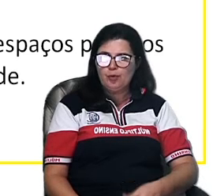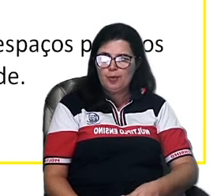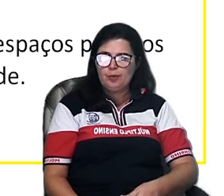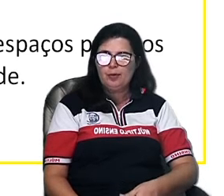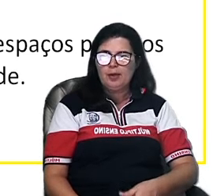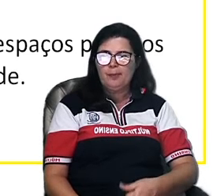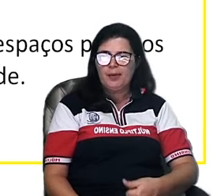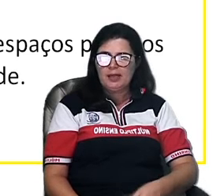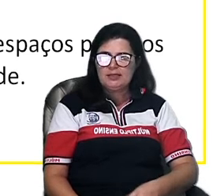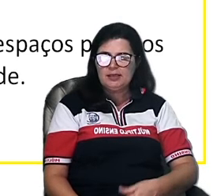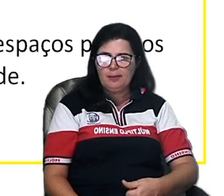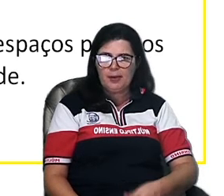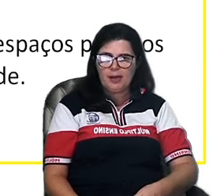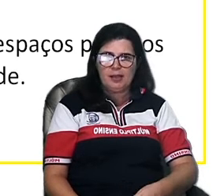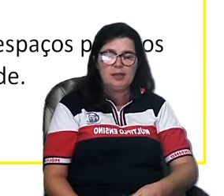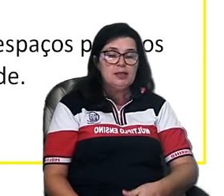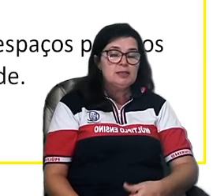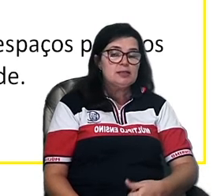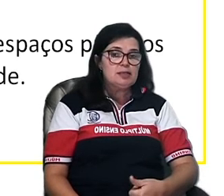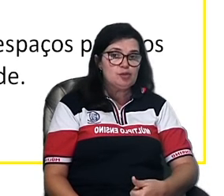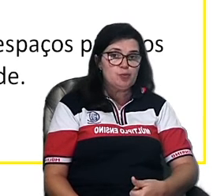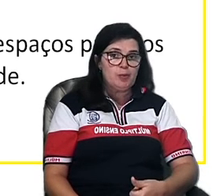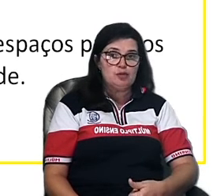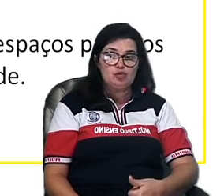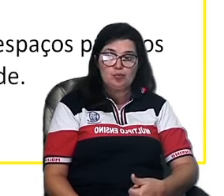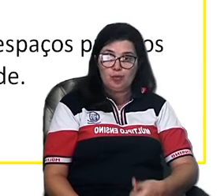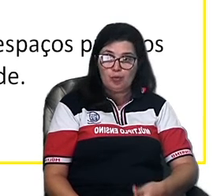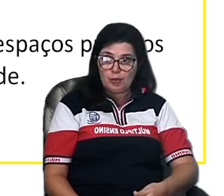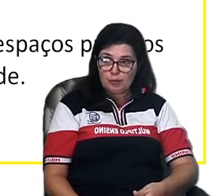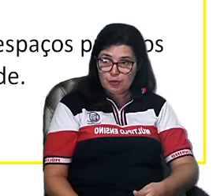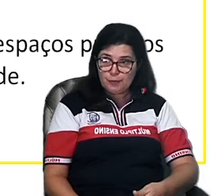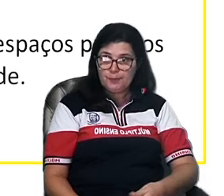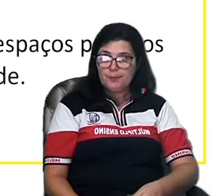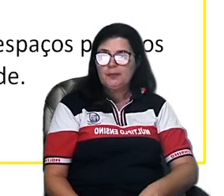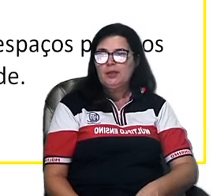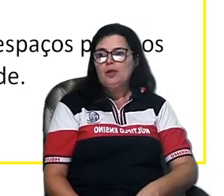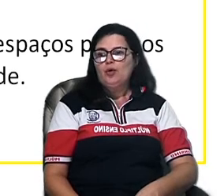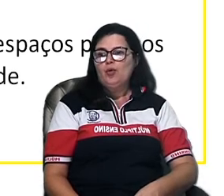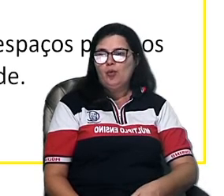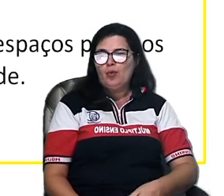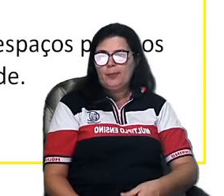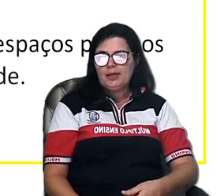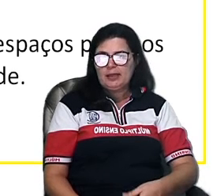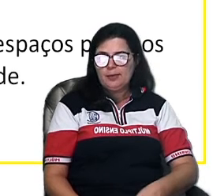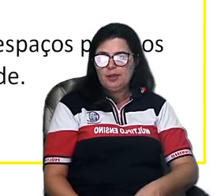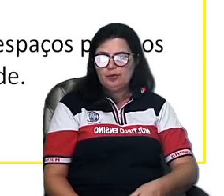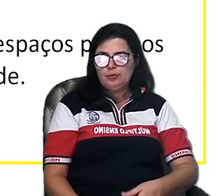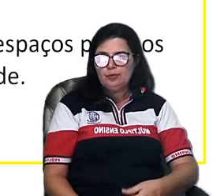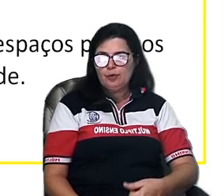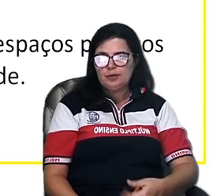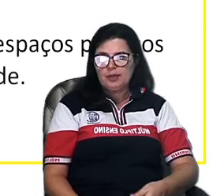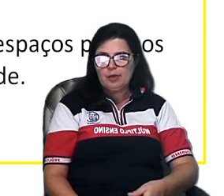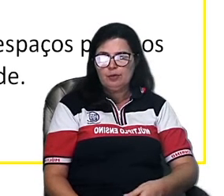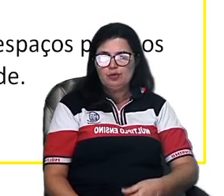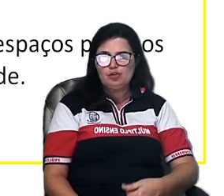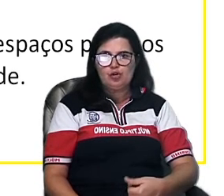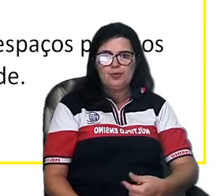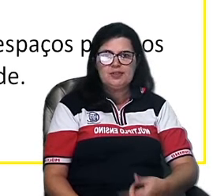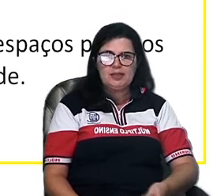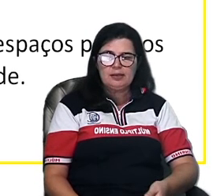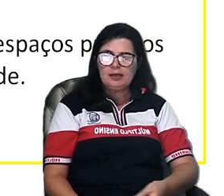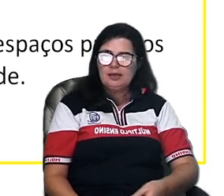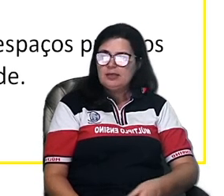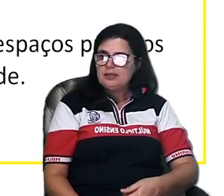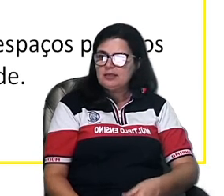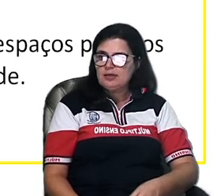espaço público, a praça e a praia são espaços públicos, o apartamento, o hotel e o